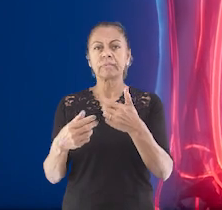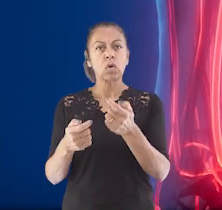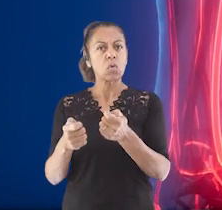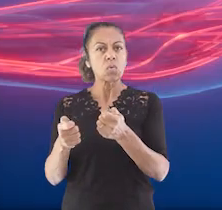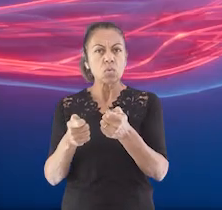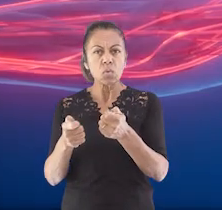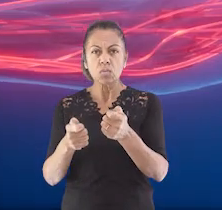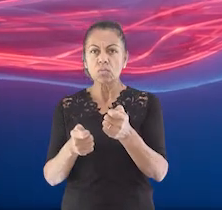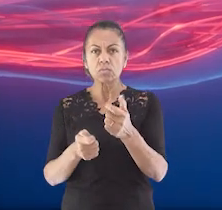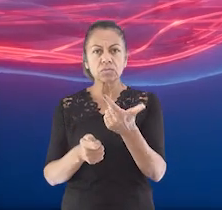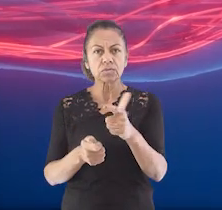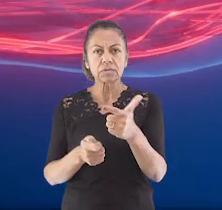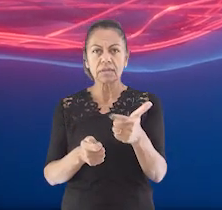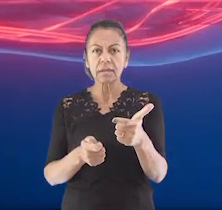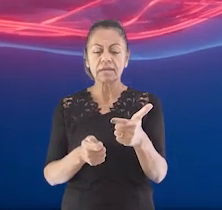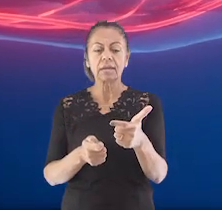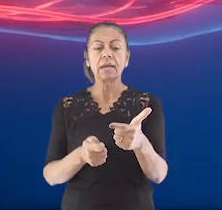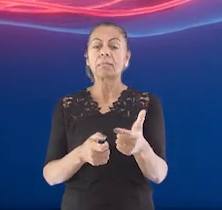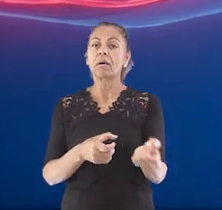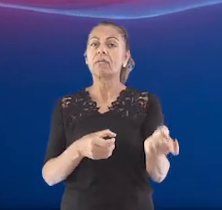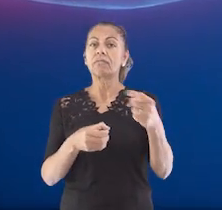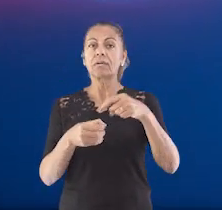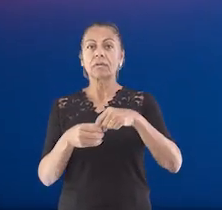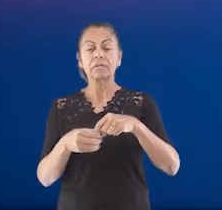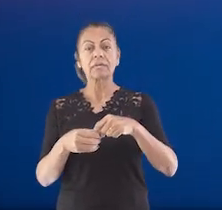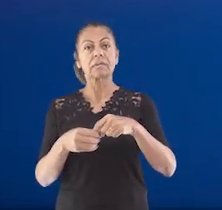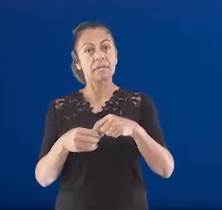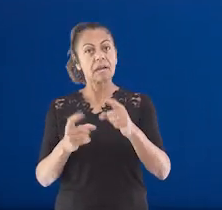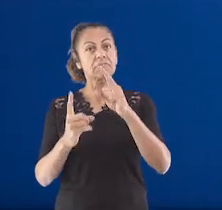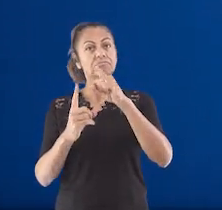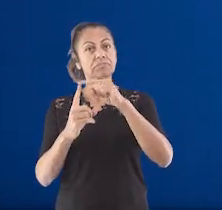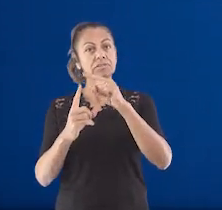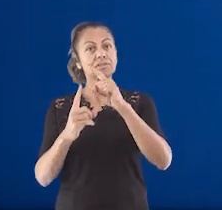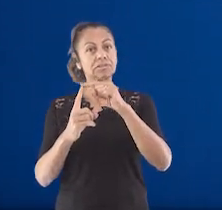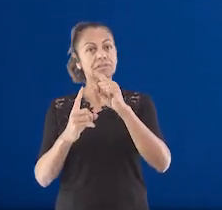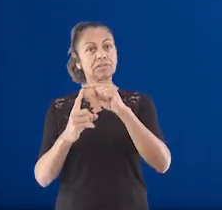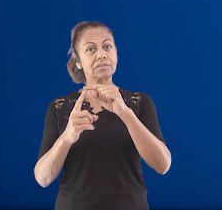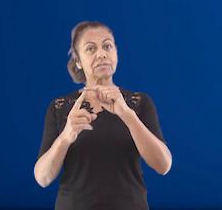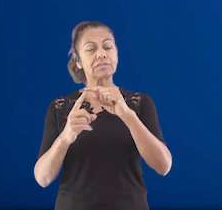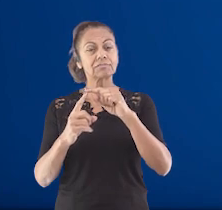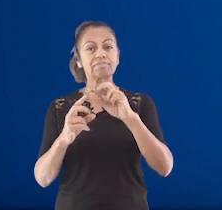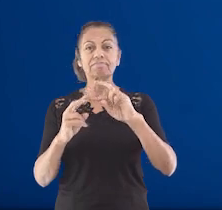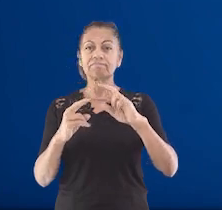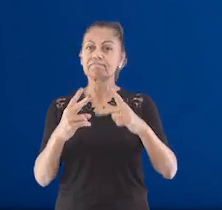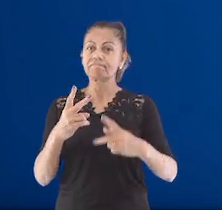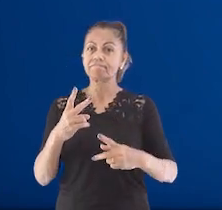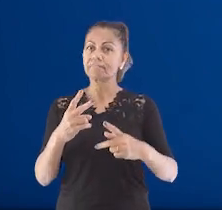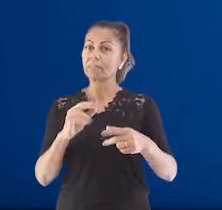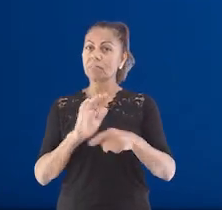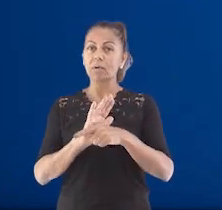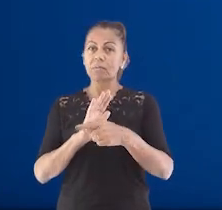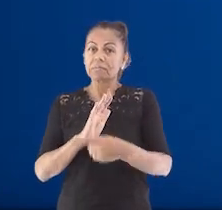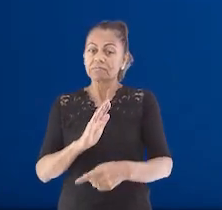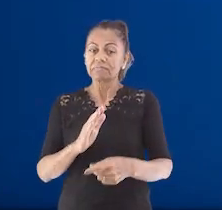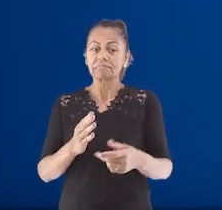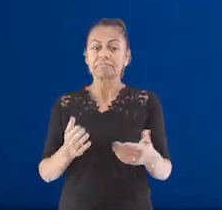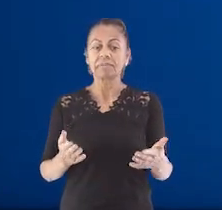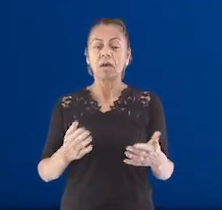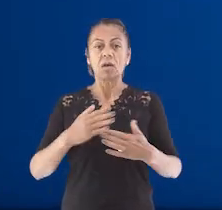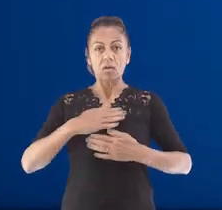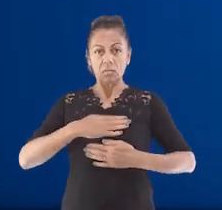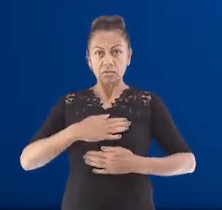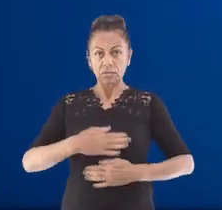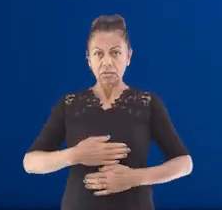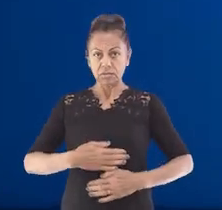Por isso, ao parar de praticar atividade física e deixar de ter uma alimentação balanceada,